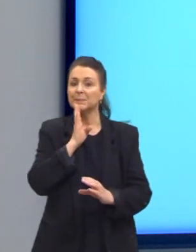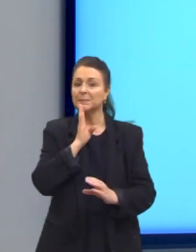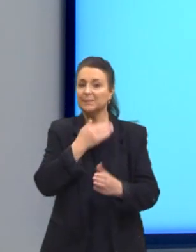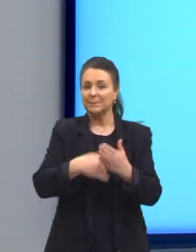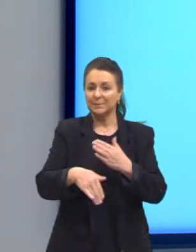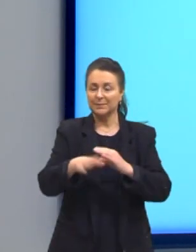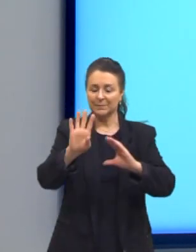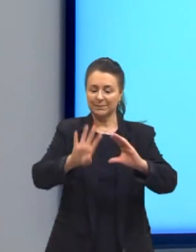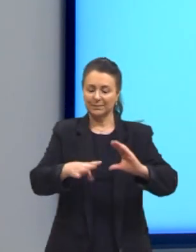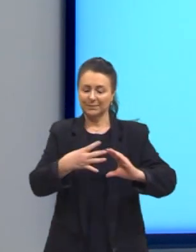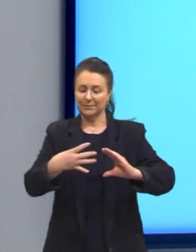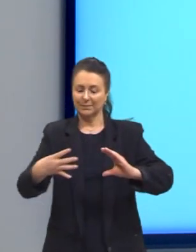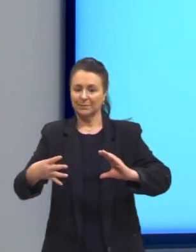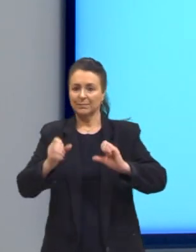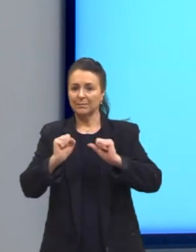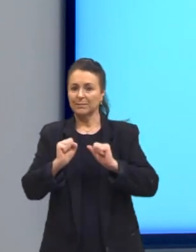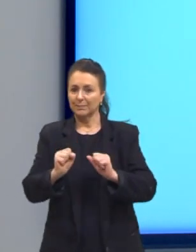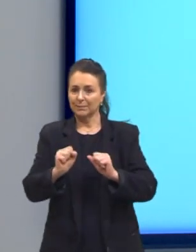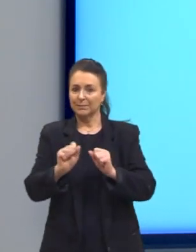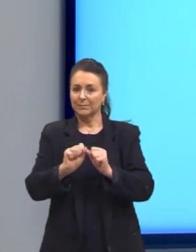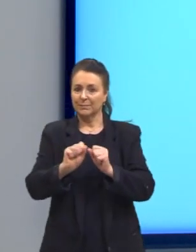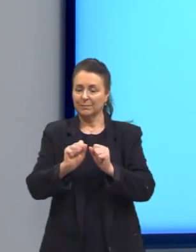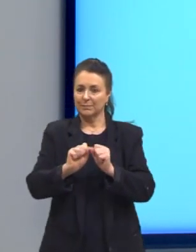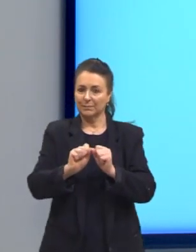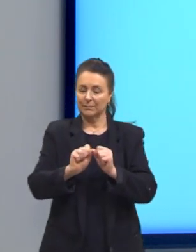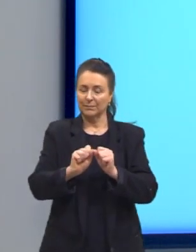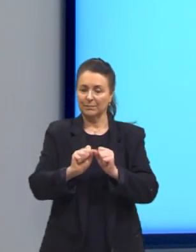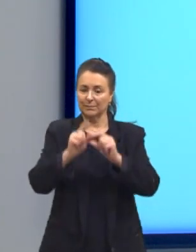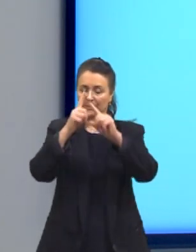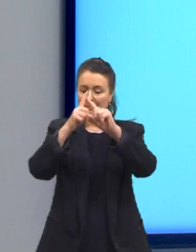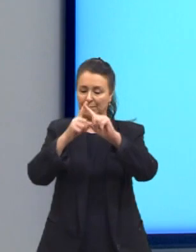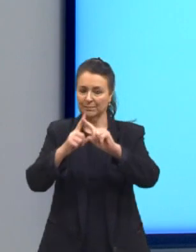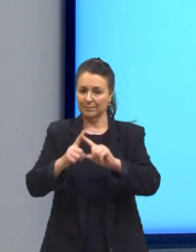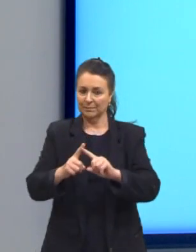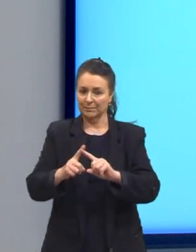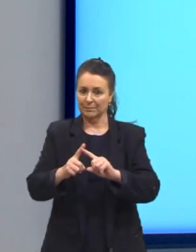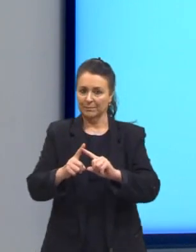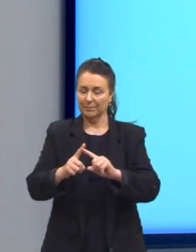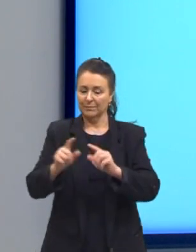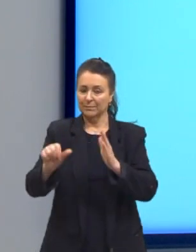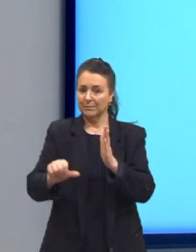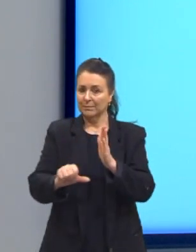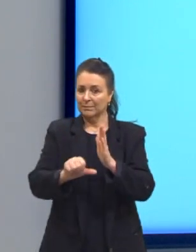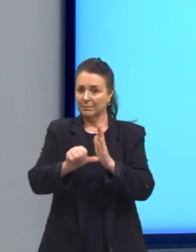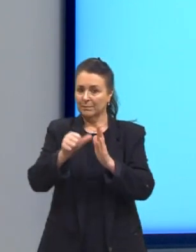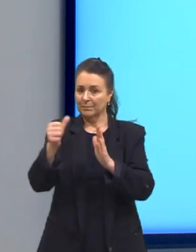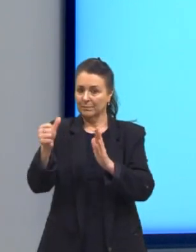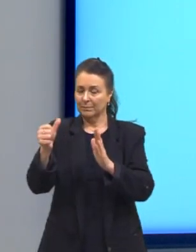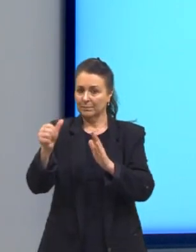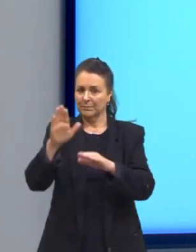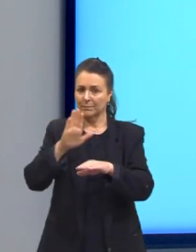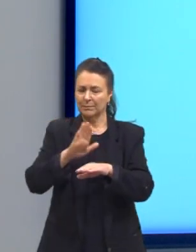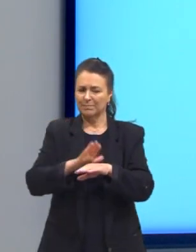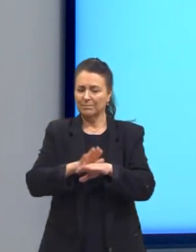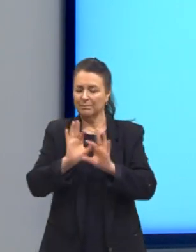matrizes nós podemos então efetuar as operações a primeira né e a mais comum aí que nós temos